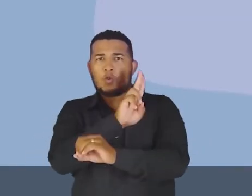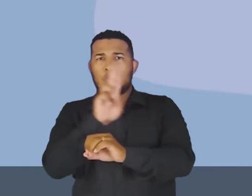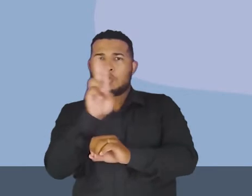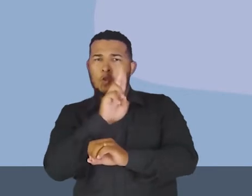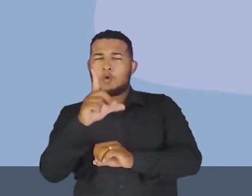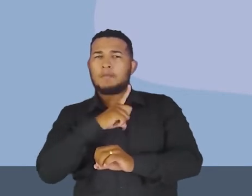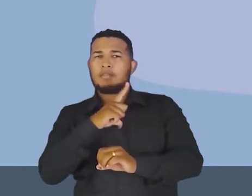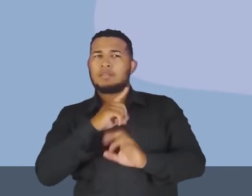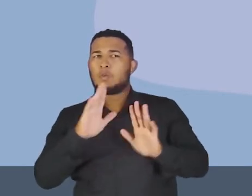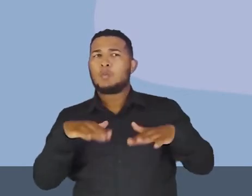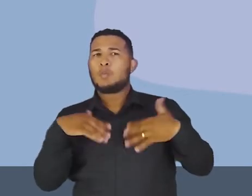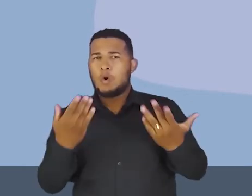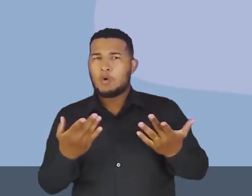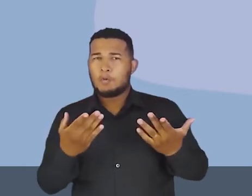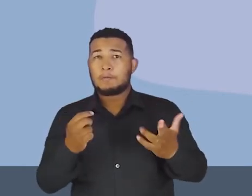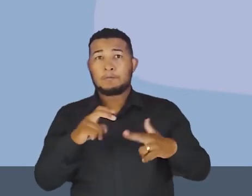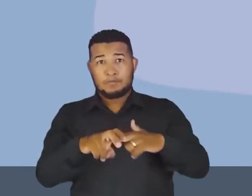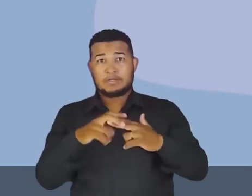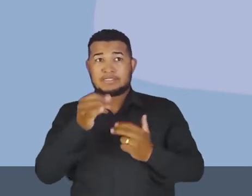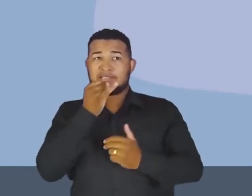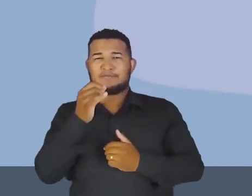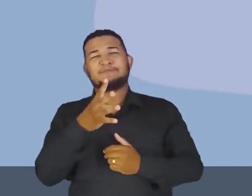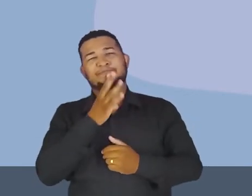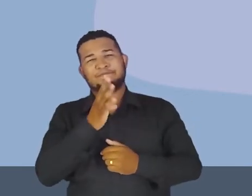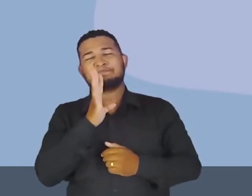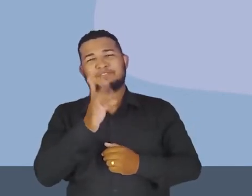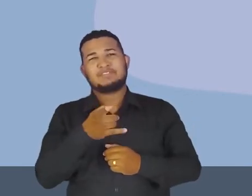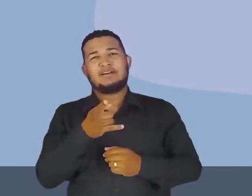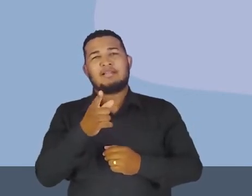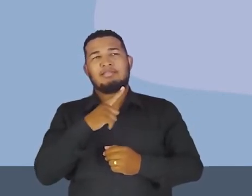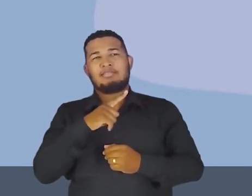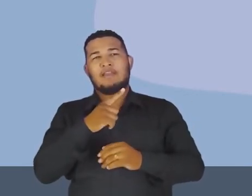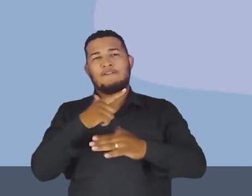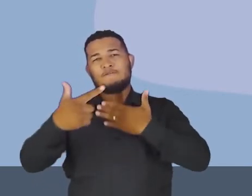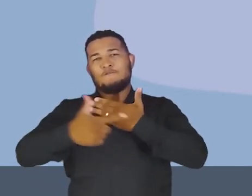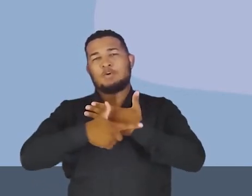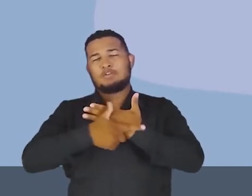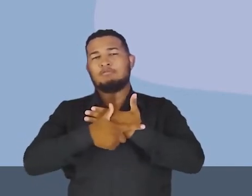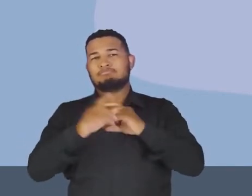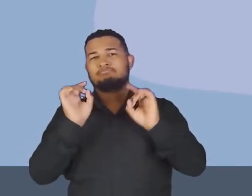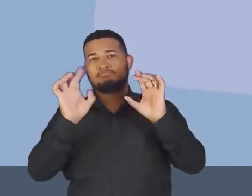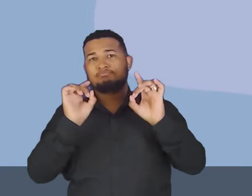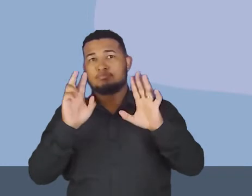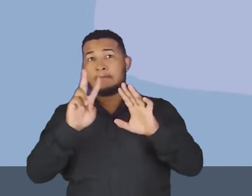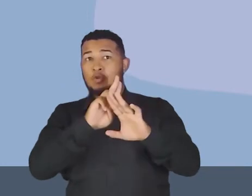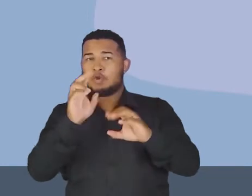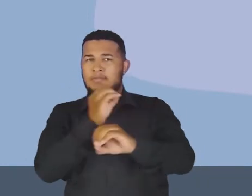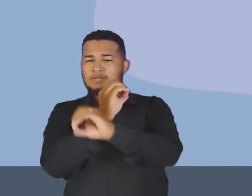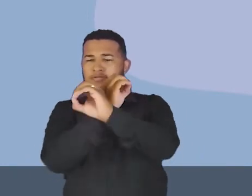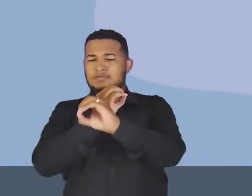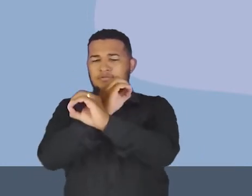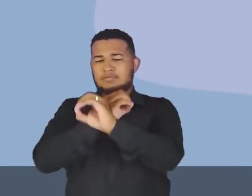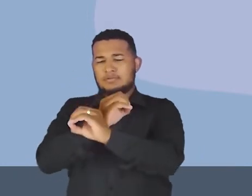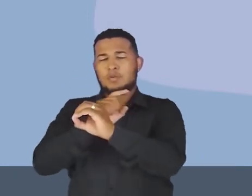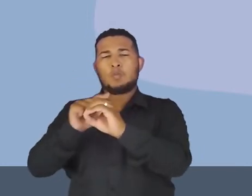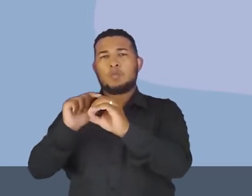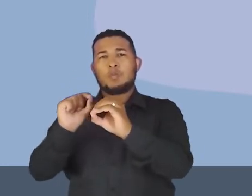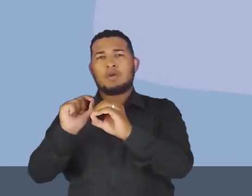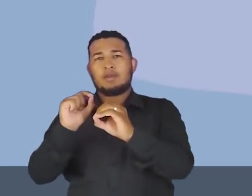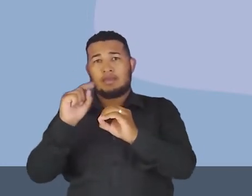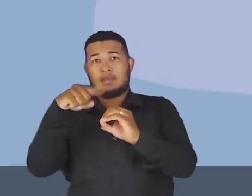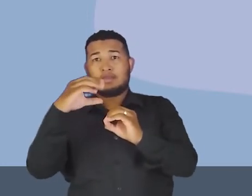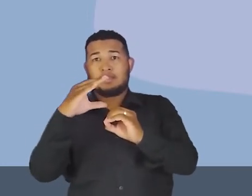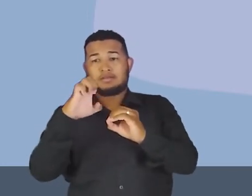célula que compõe o tecido adiposo, já que um tecido é uma célula que desempenha uma função. O nome das células que compõem o tecido adiposo